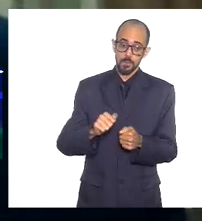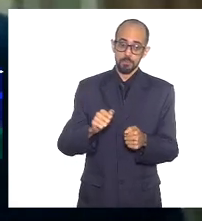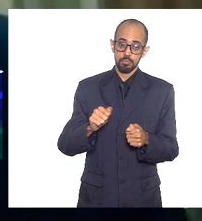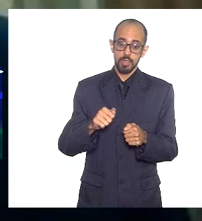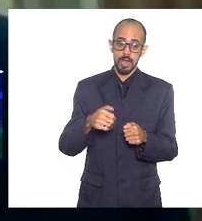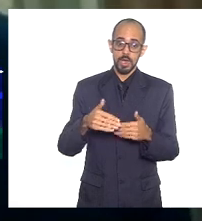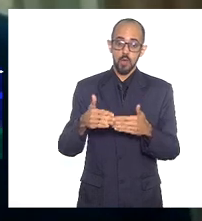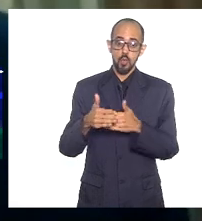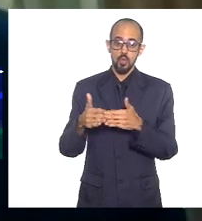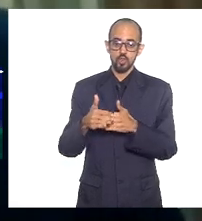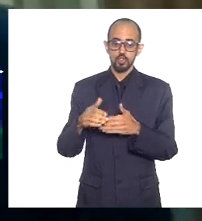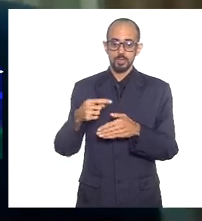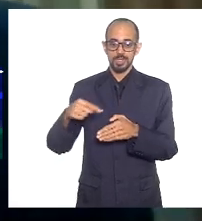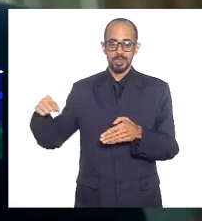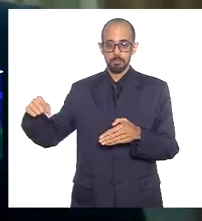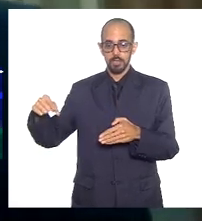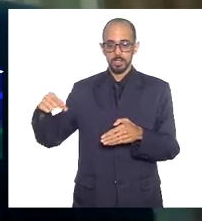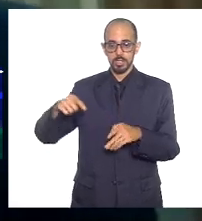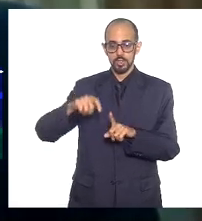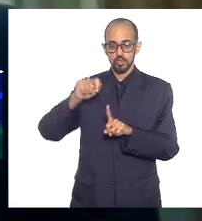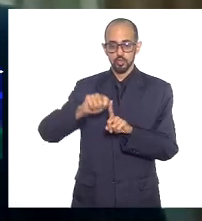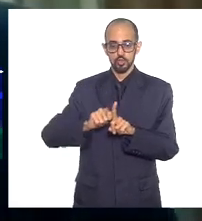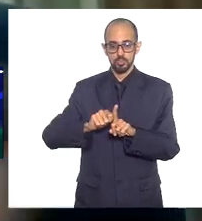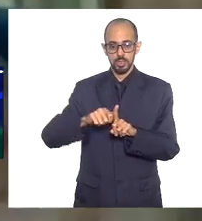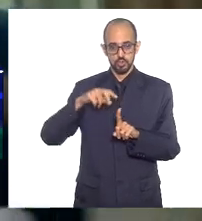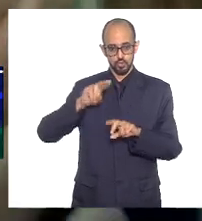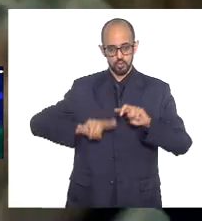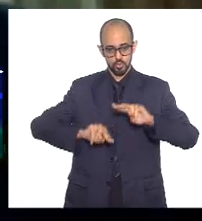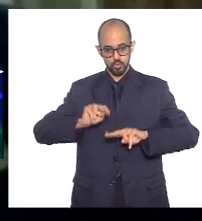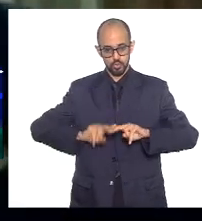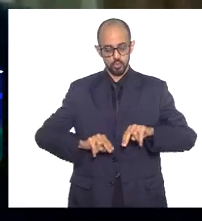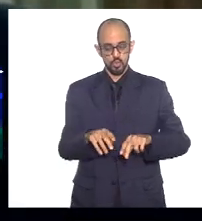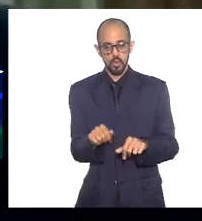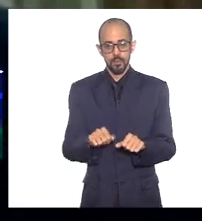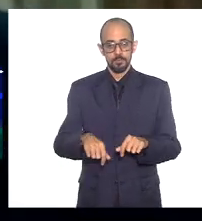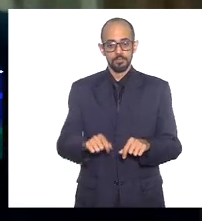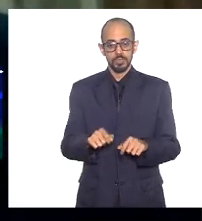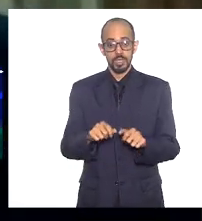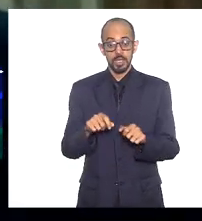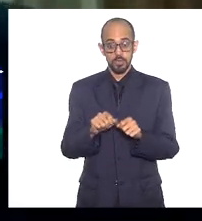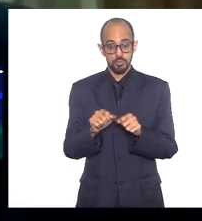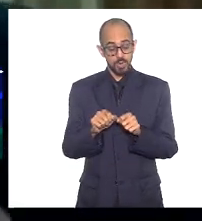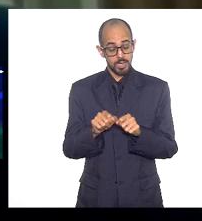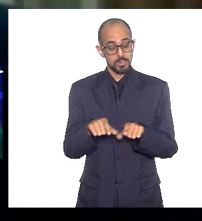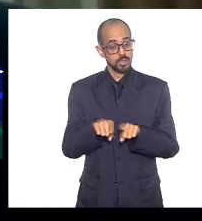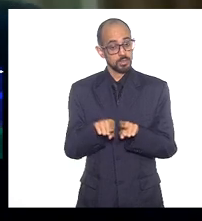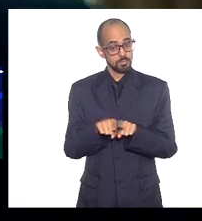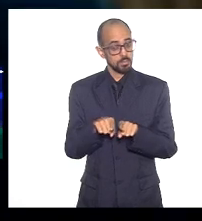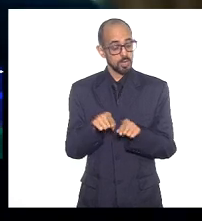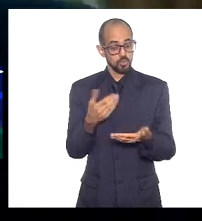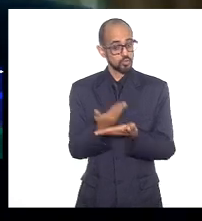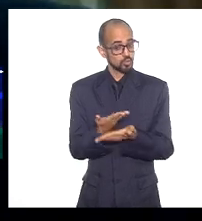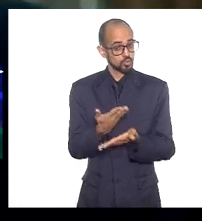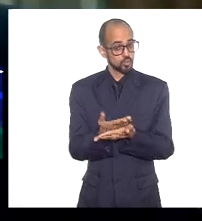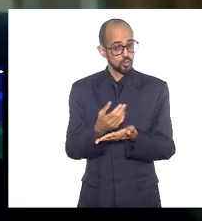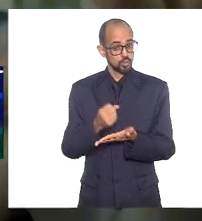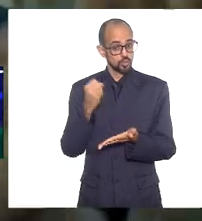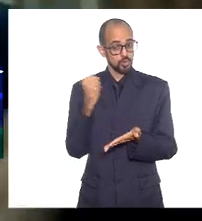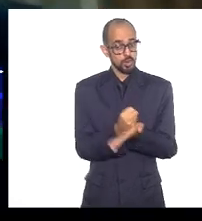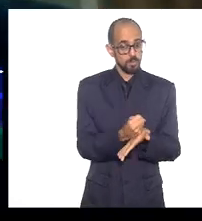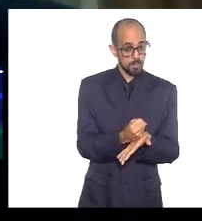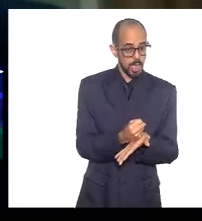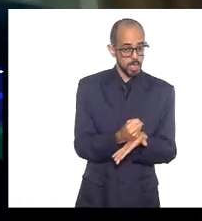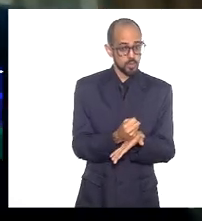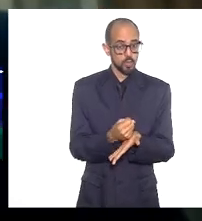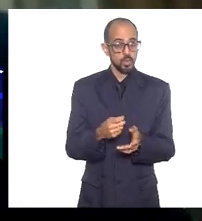de junho, o tempo suficiente, tanto que faça a audiência pública, como também ele faça o estudo de impacto, volta sem prejuízo,